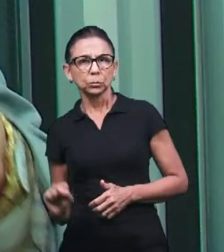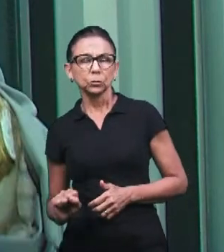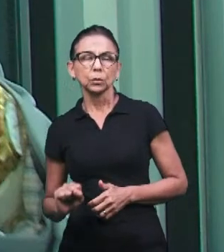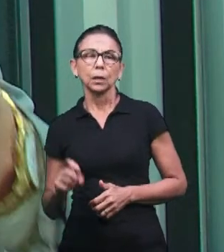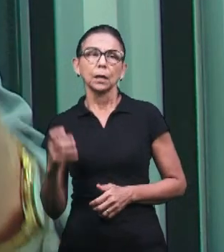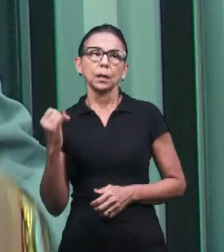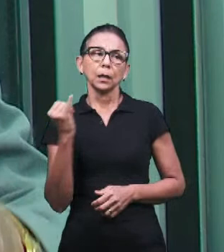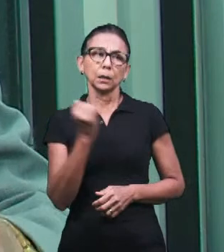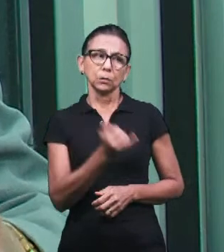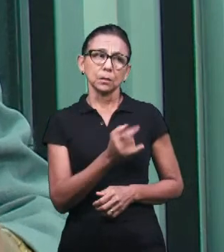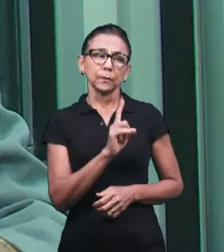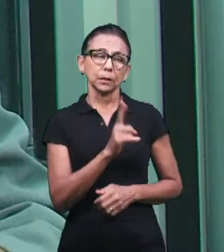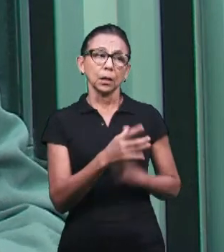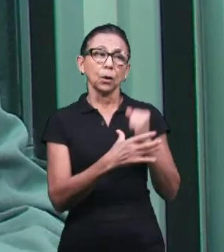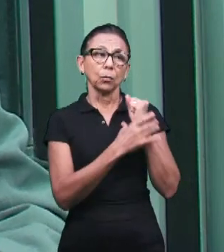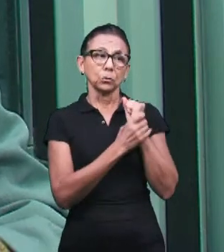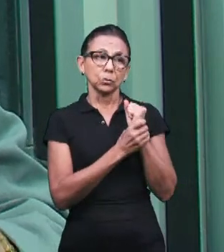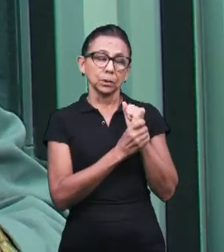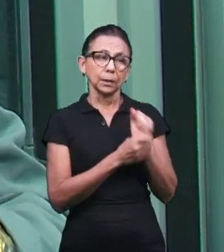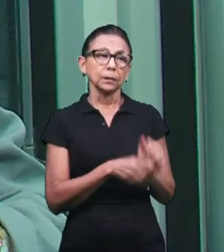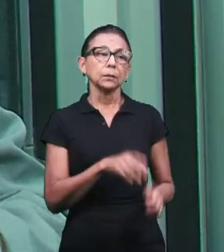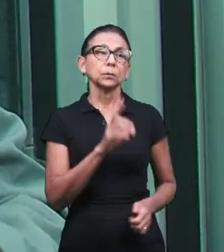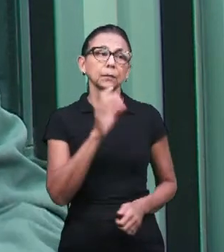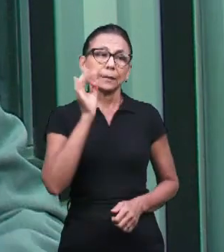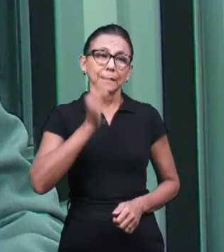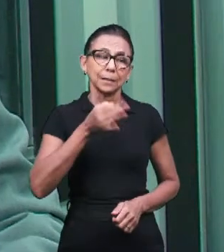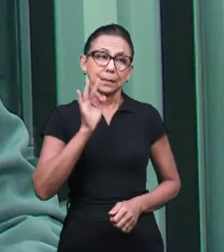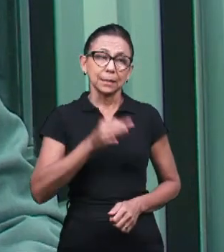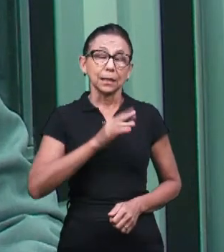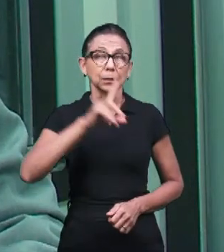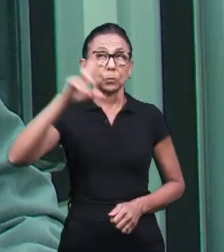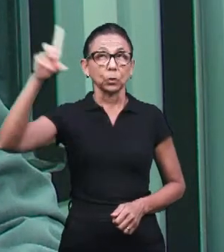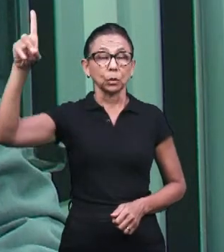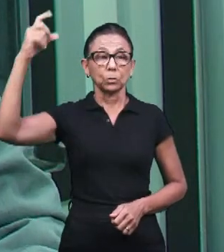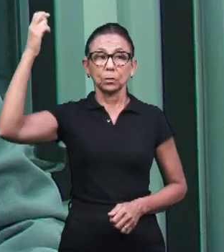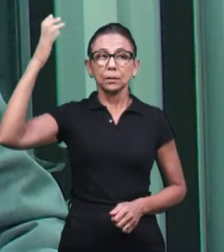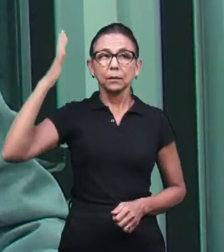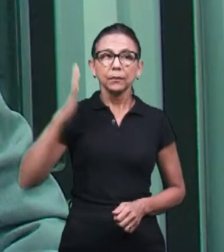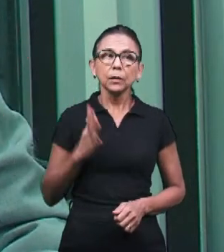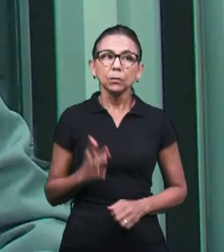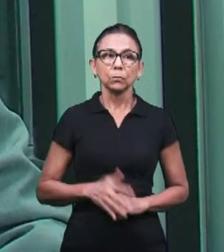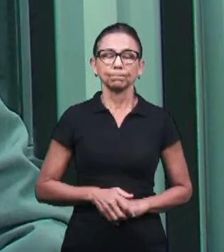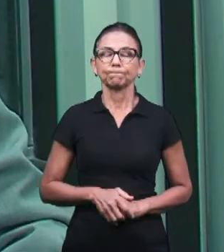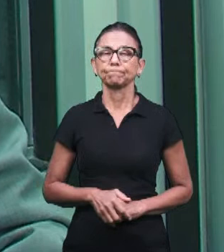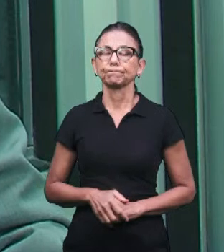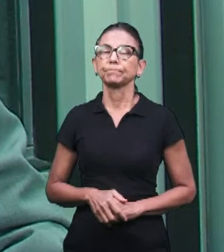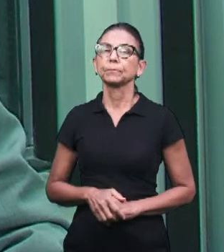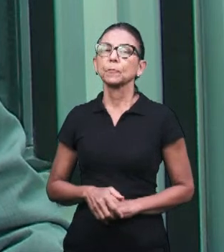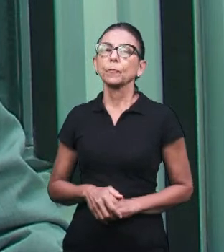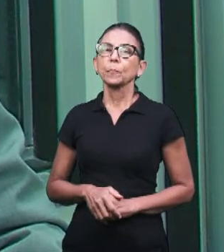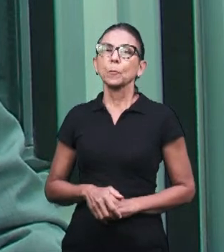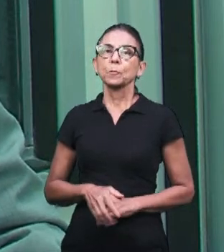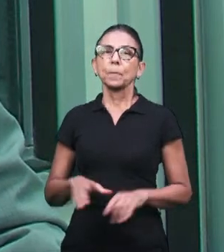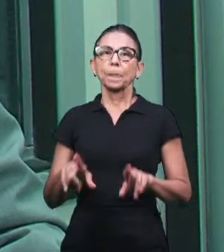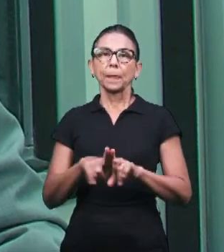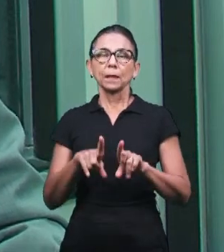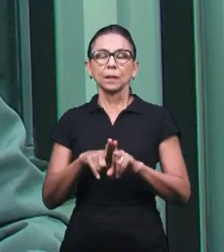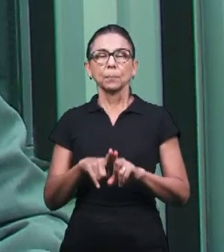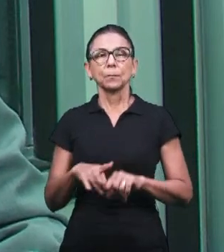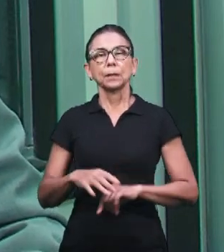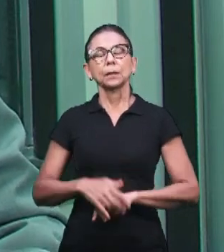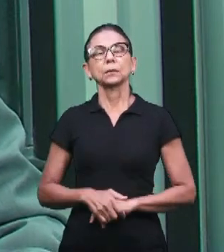porque era Deus quem estava fazendo aquilo, não era uma coisa humana. E o pastor que teve a revelação, também um coronel da Polícia